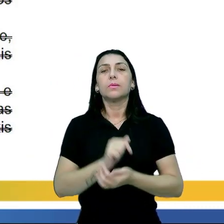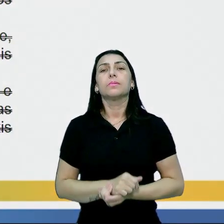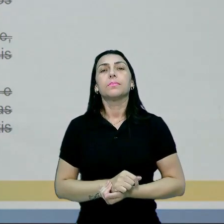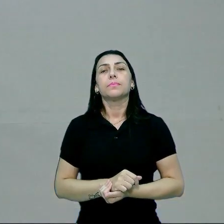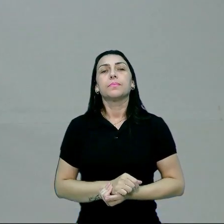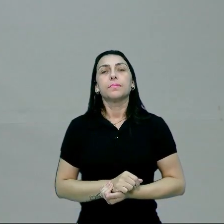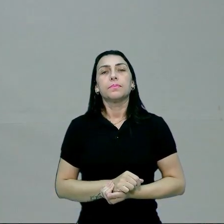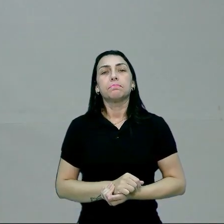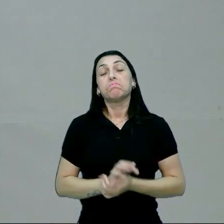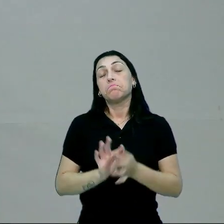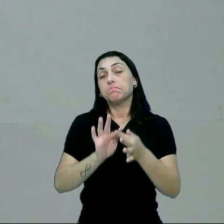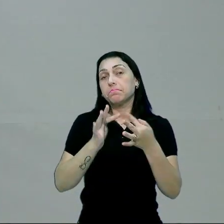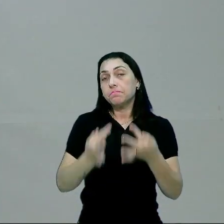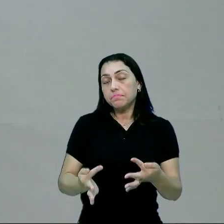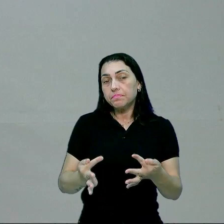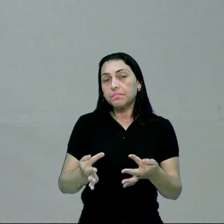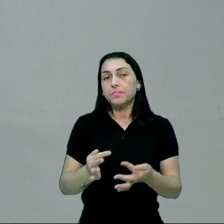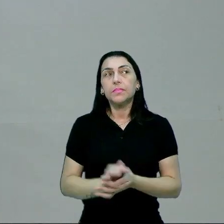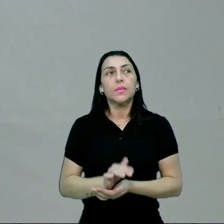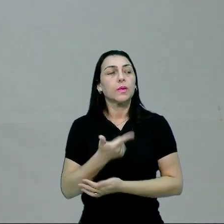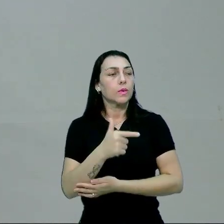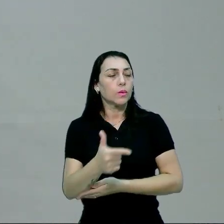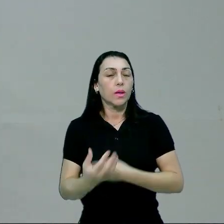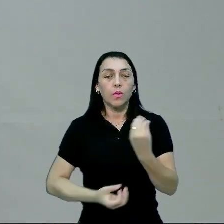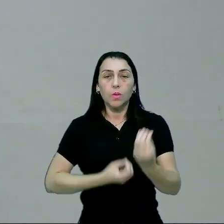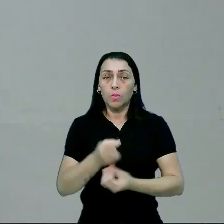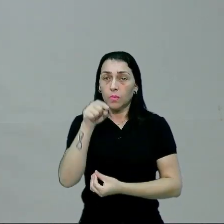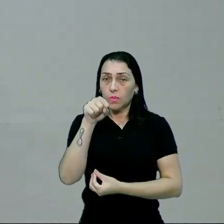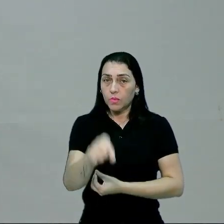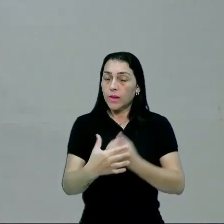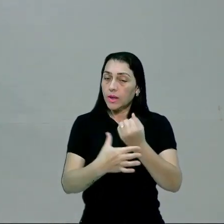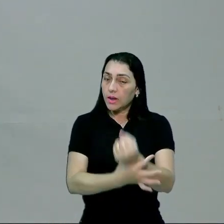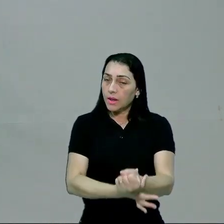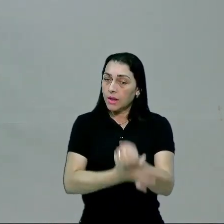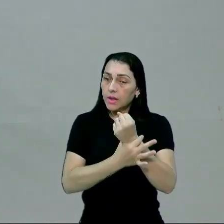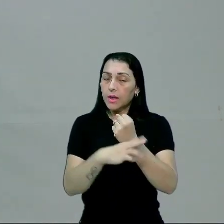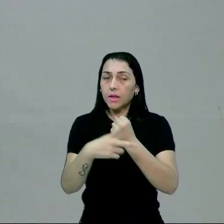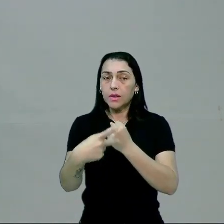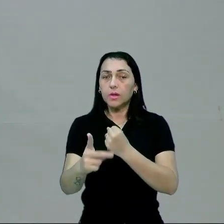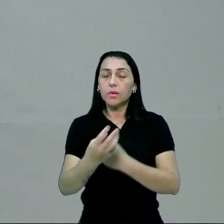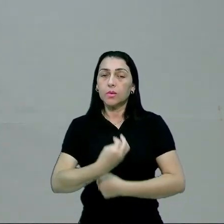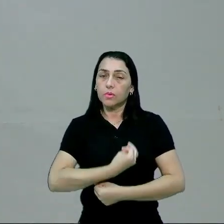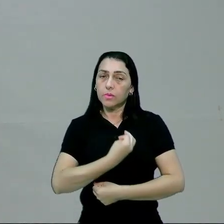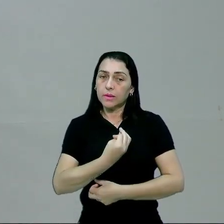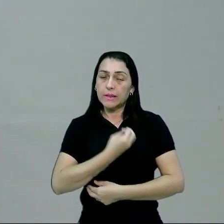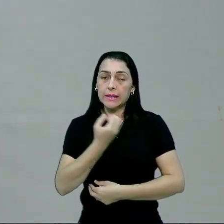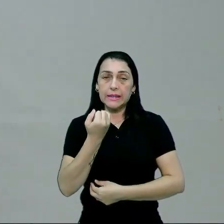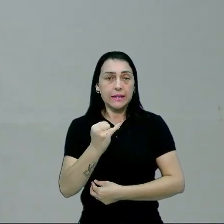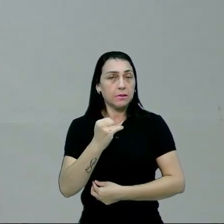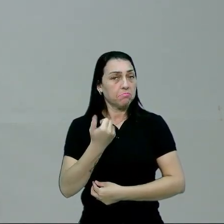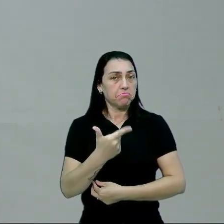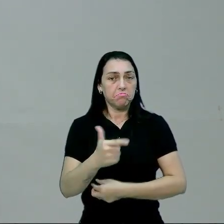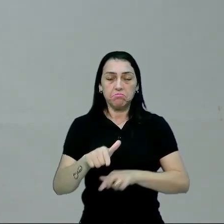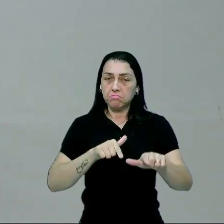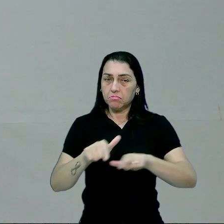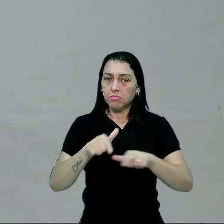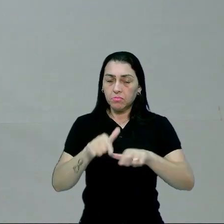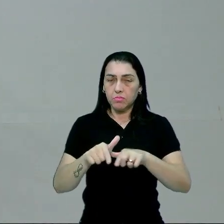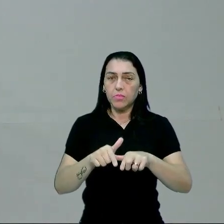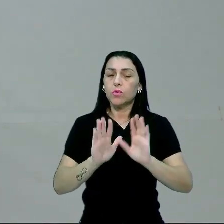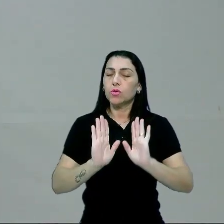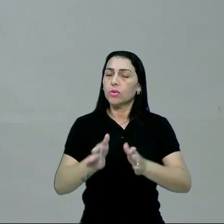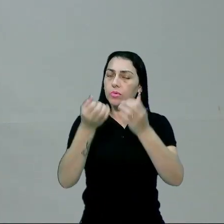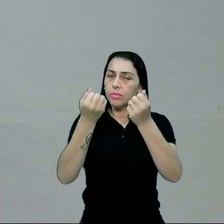trabalho. Então, muito simples. Não tem como você garantir a sua sobrevivência sem trabalhar. Conforme